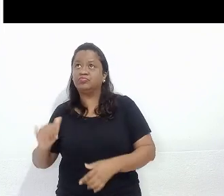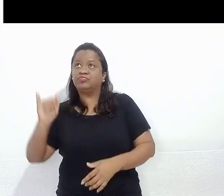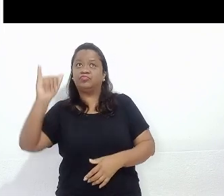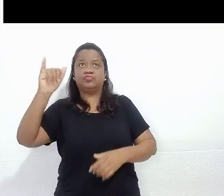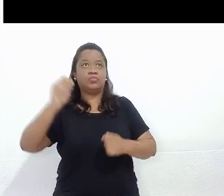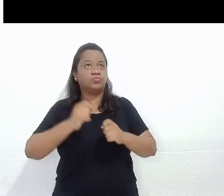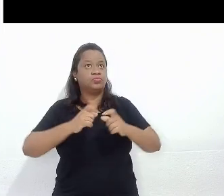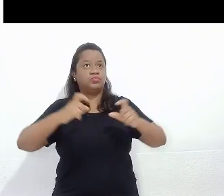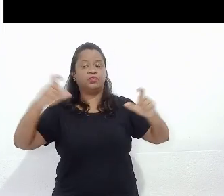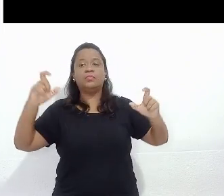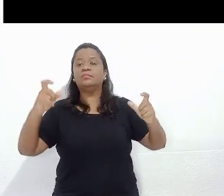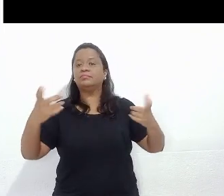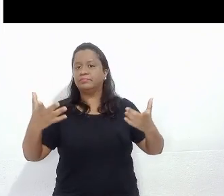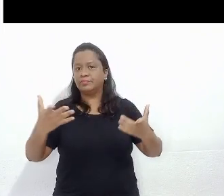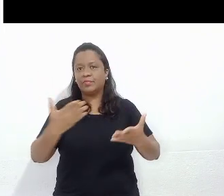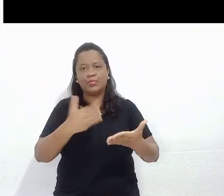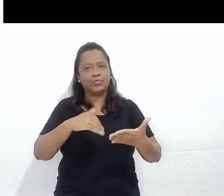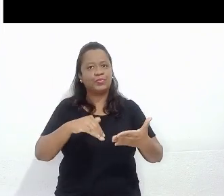Tá?